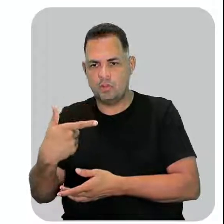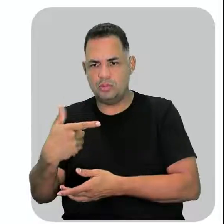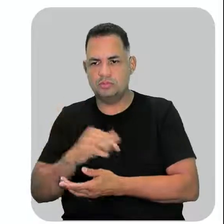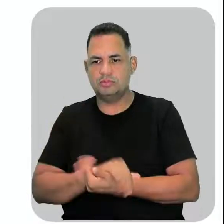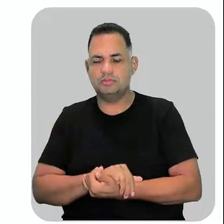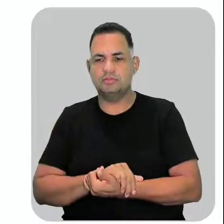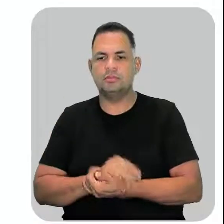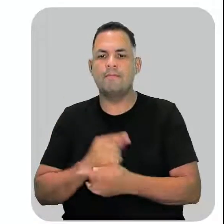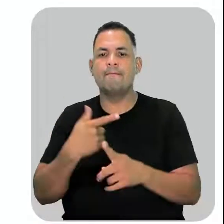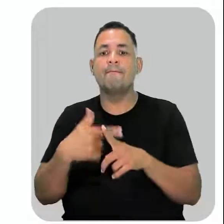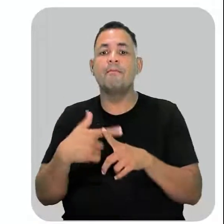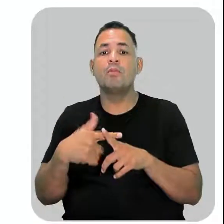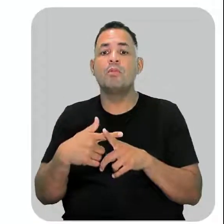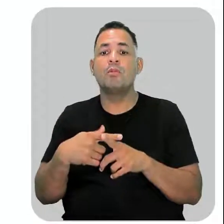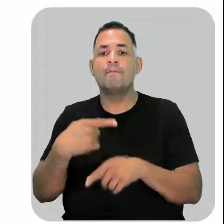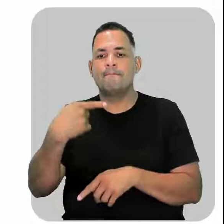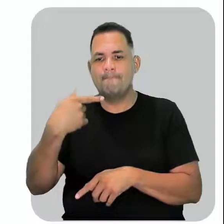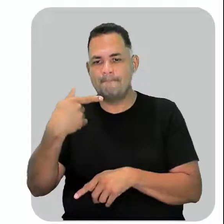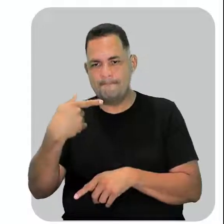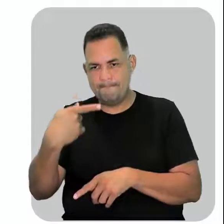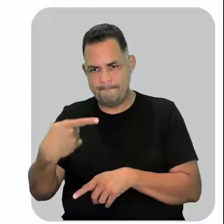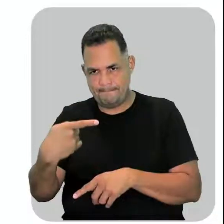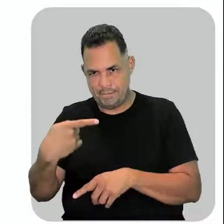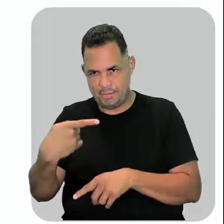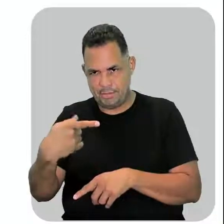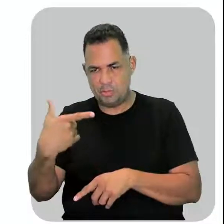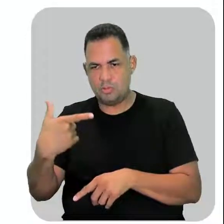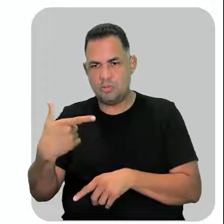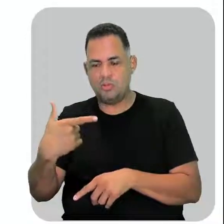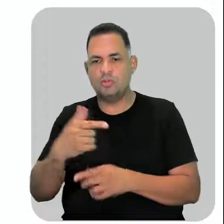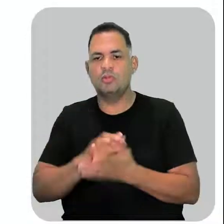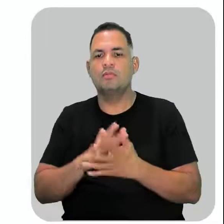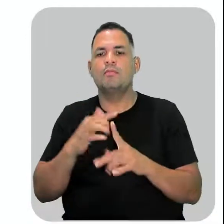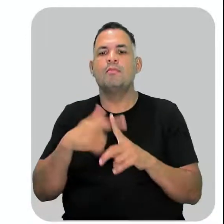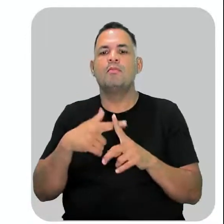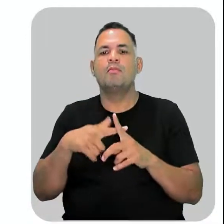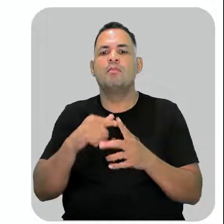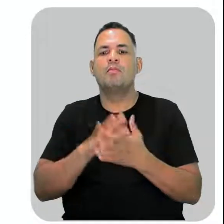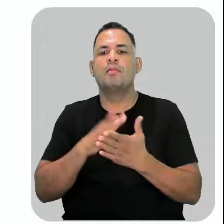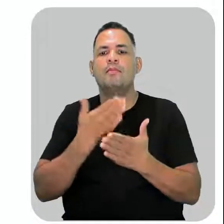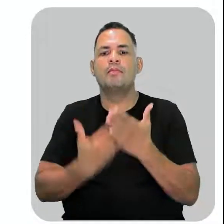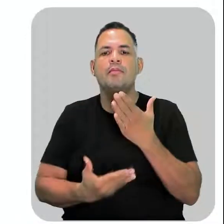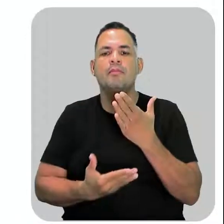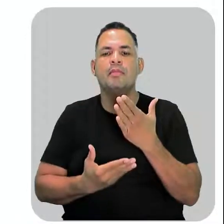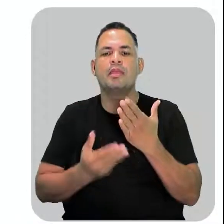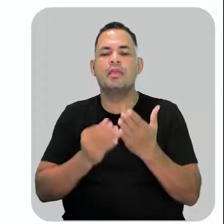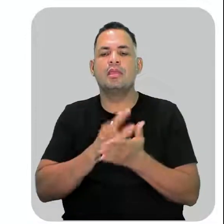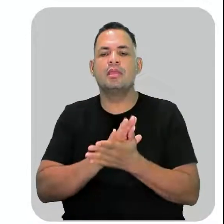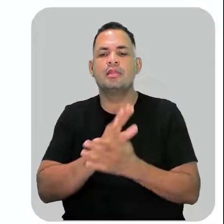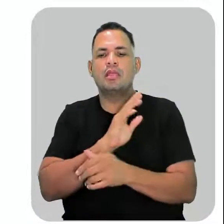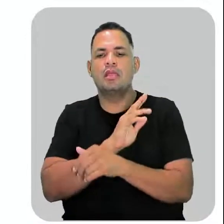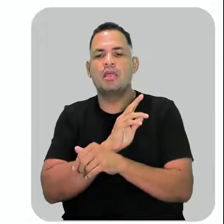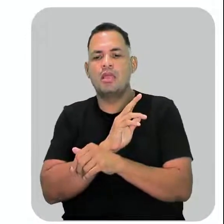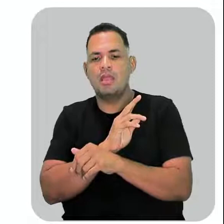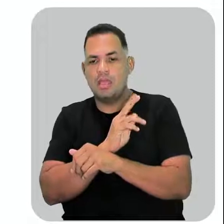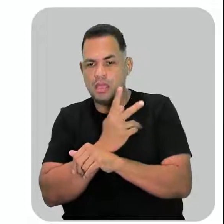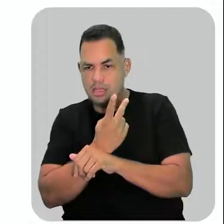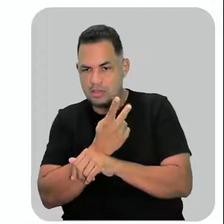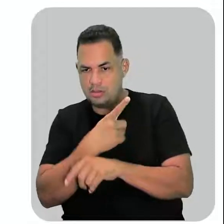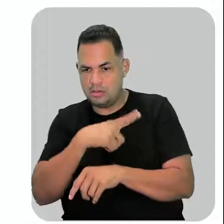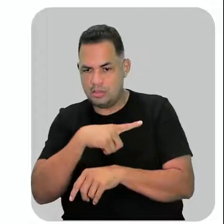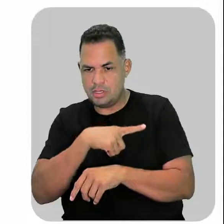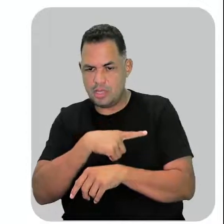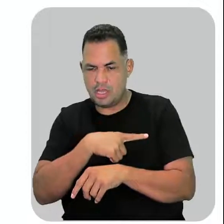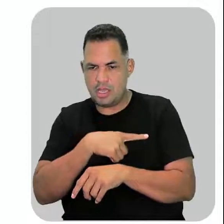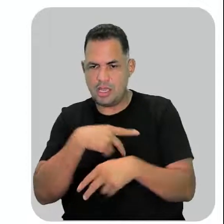CnH2n-2, tá? Porque esse menos 2 ele vai perder hidrogênio pela quantidade de ligações duplas que vai